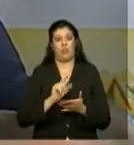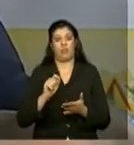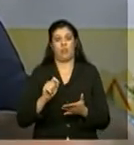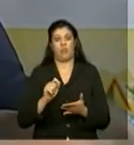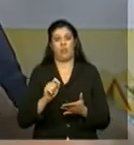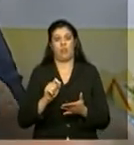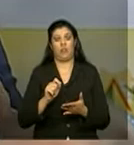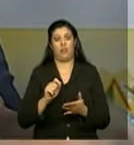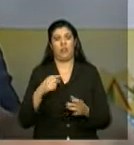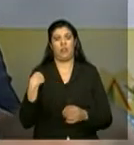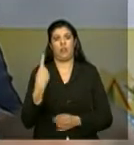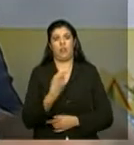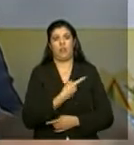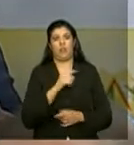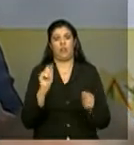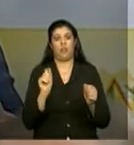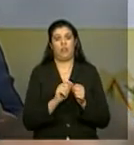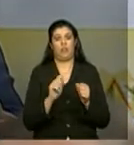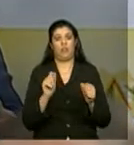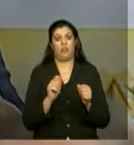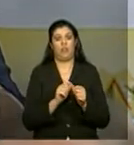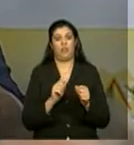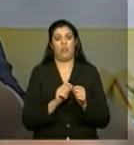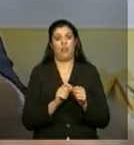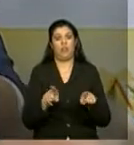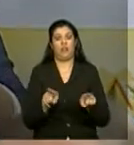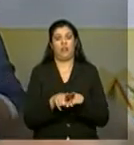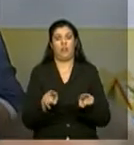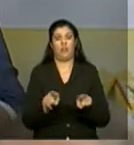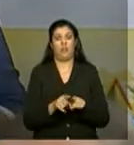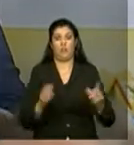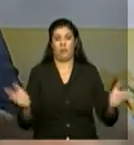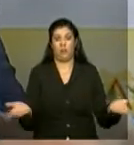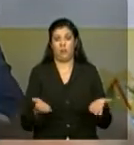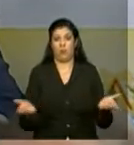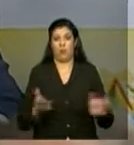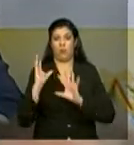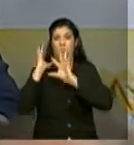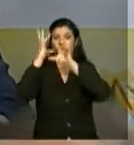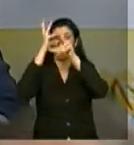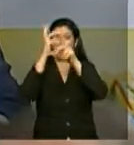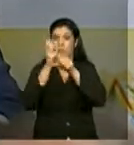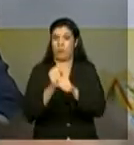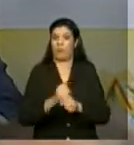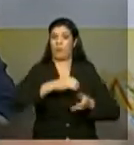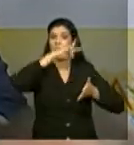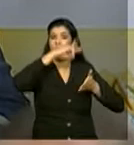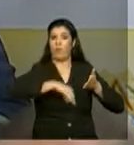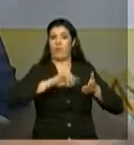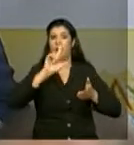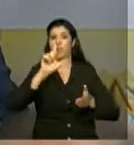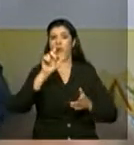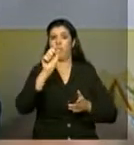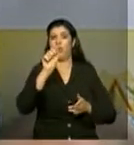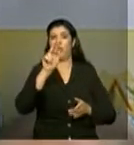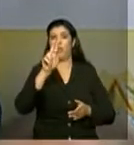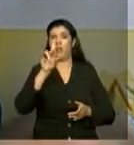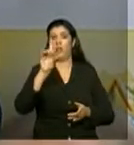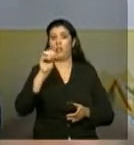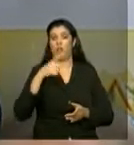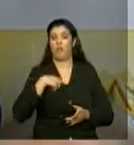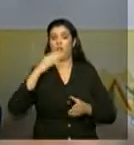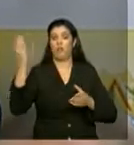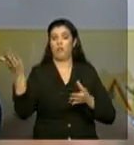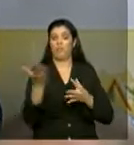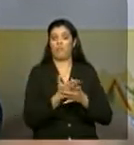o que nós realizamos e estamos hoje concluindo que o laudo pericial é parte